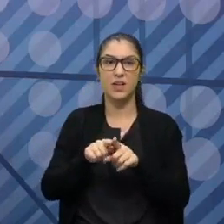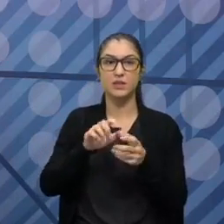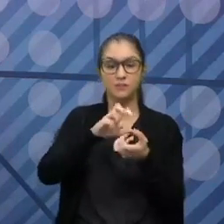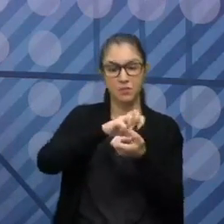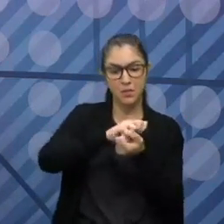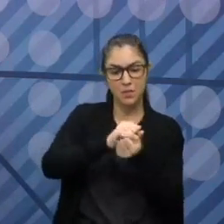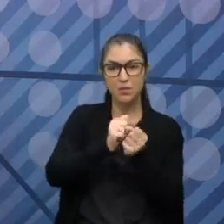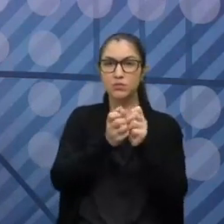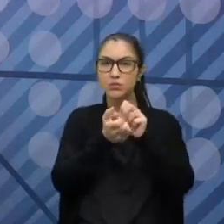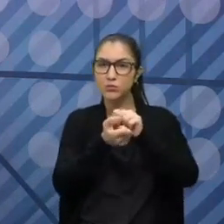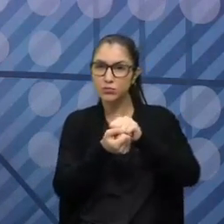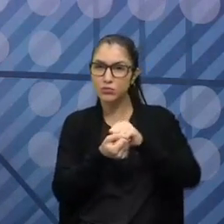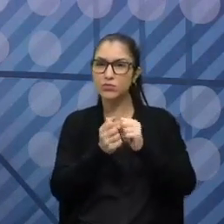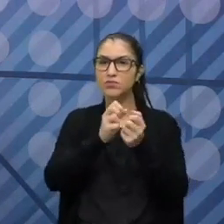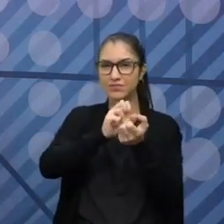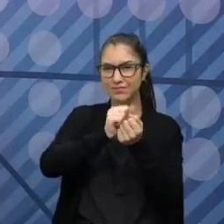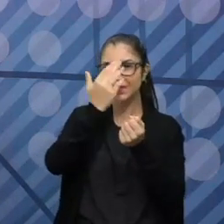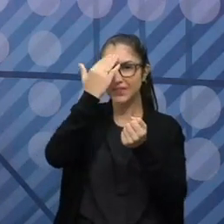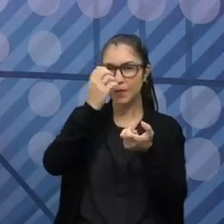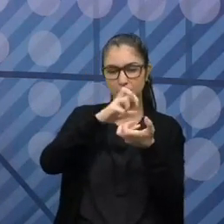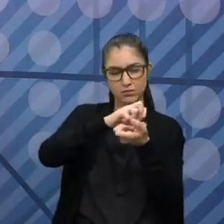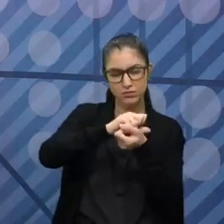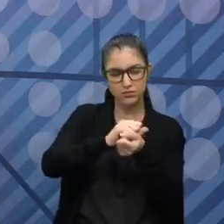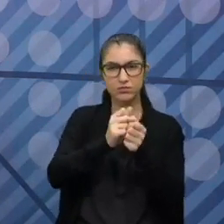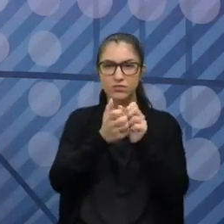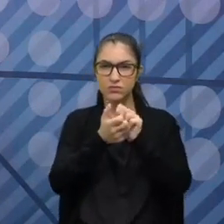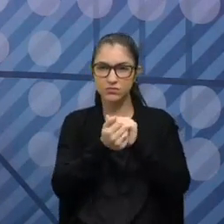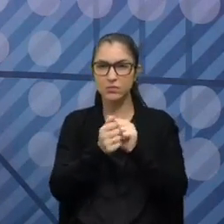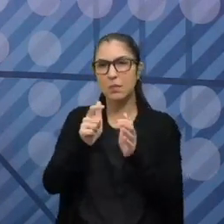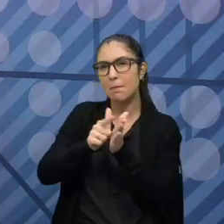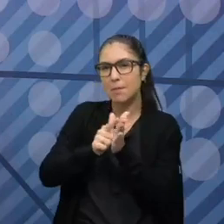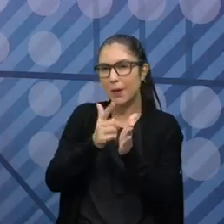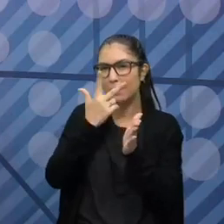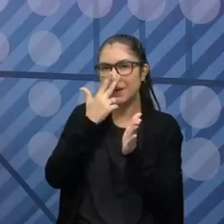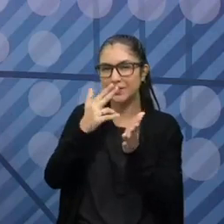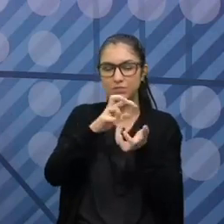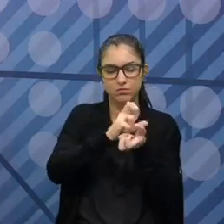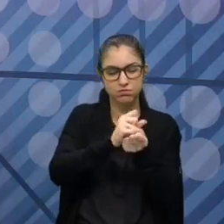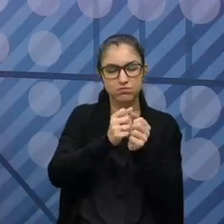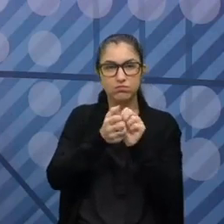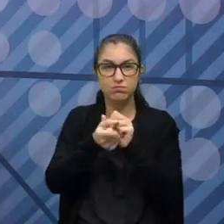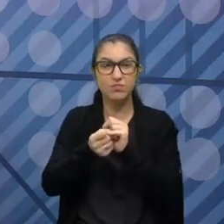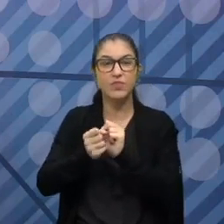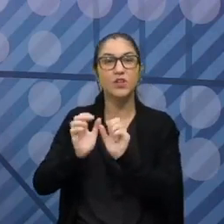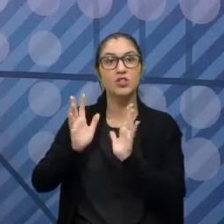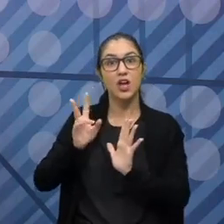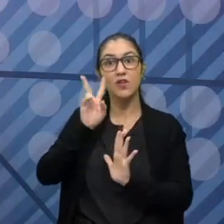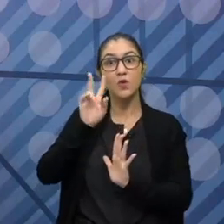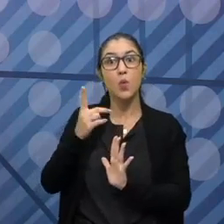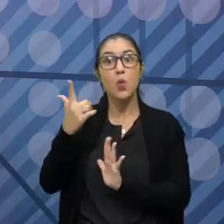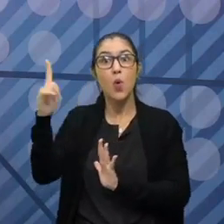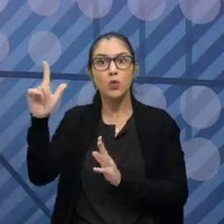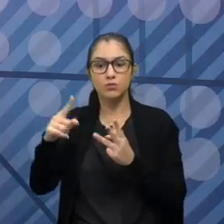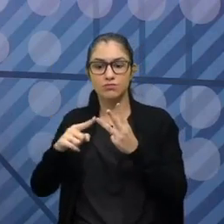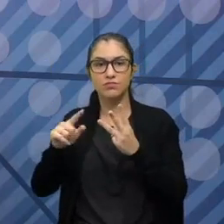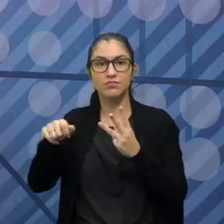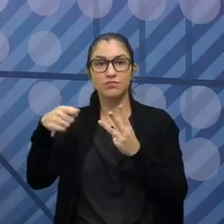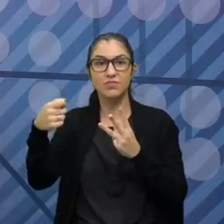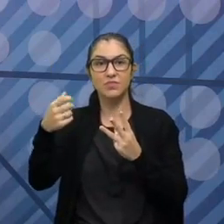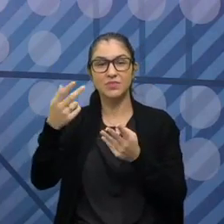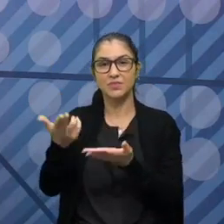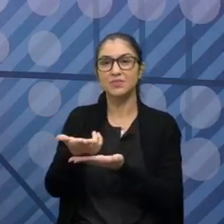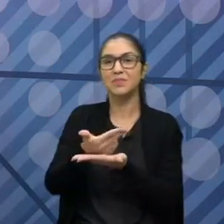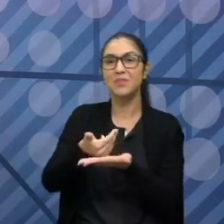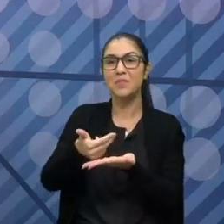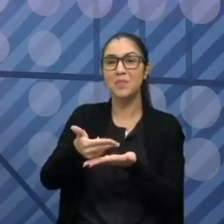de amassar papel, ou massa, ou massinha, né? Alguma coisa assim, arte. E aí já vimos um terceiro sinal, onde as pessoas